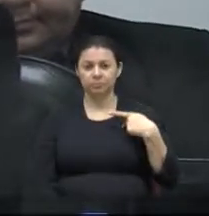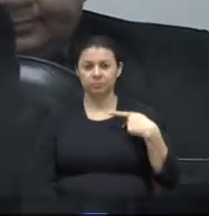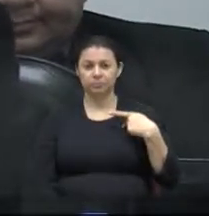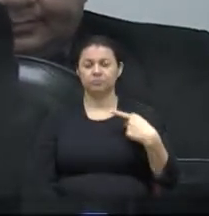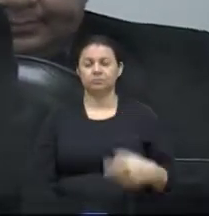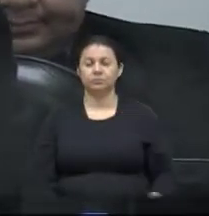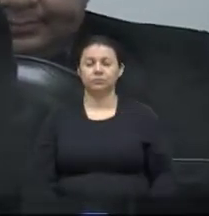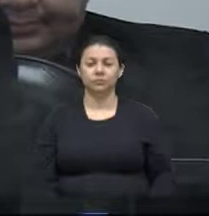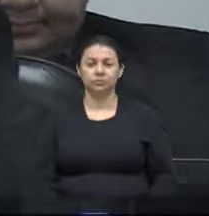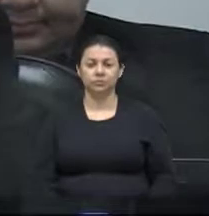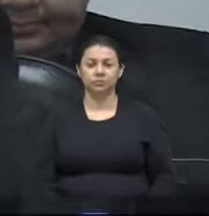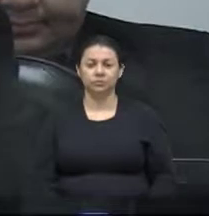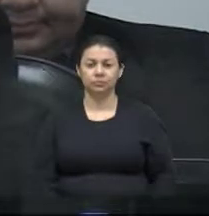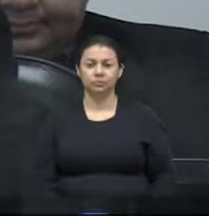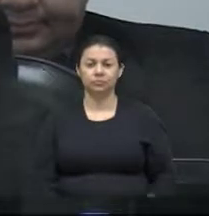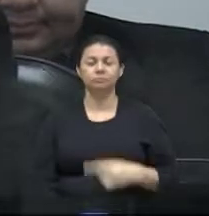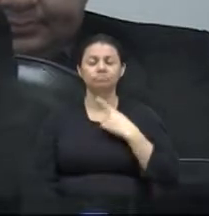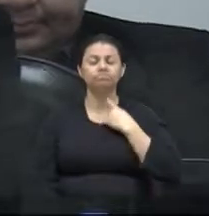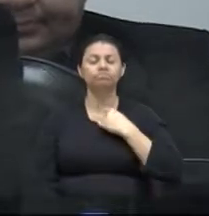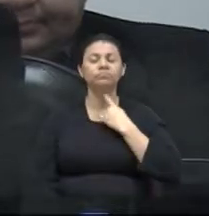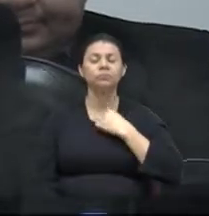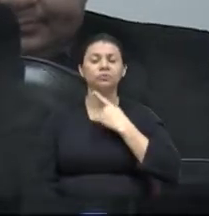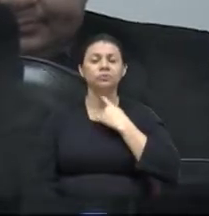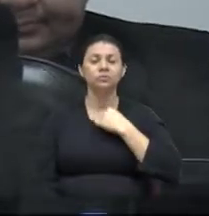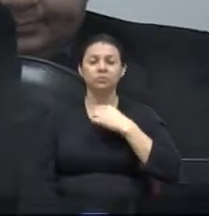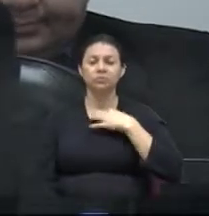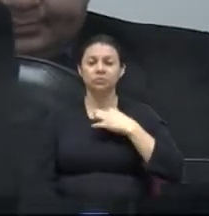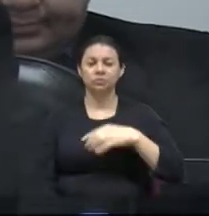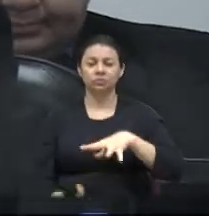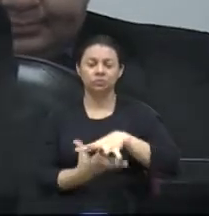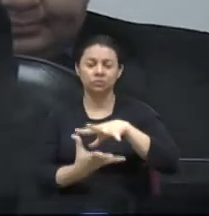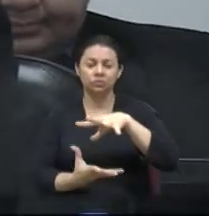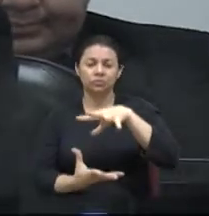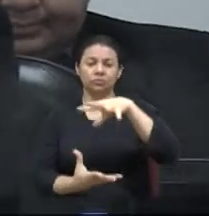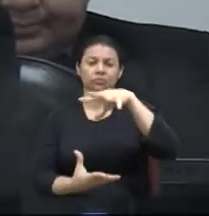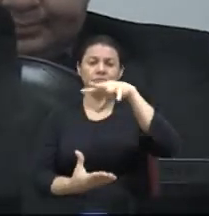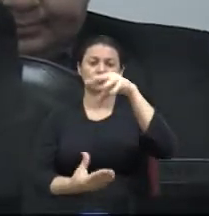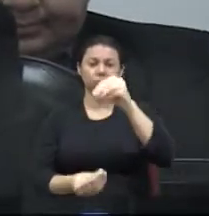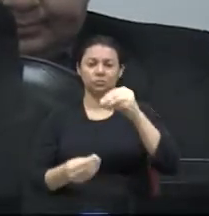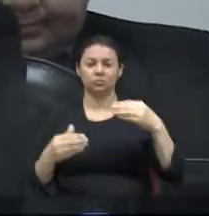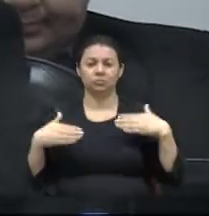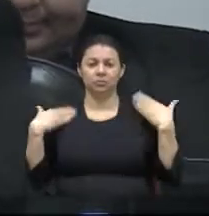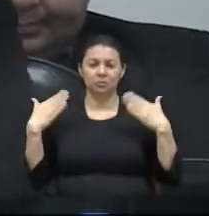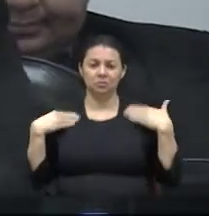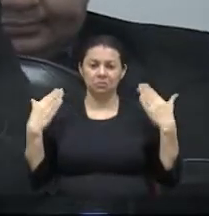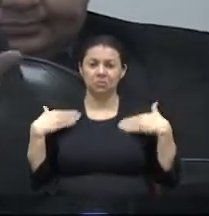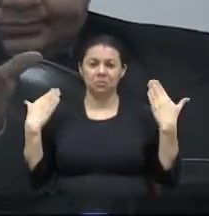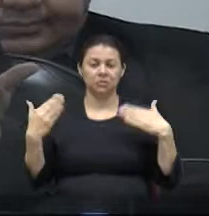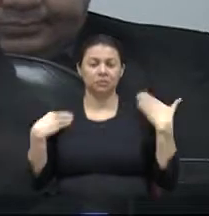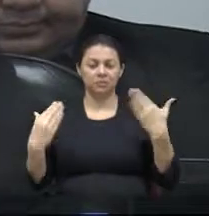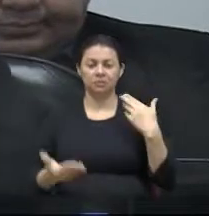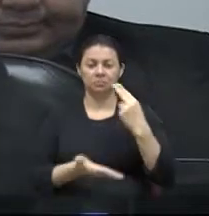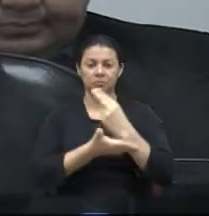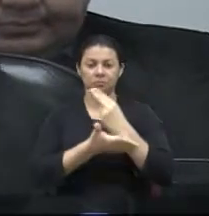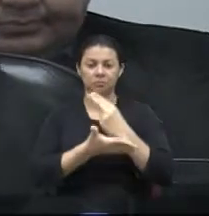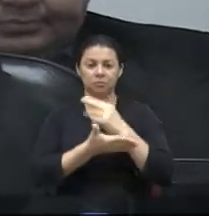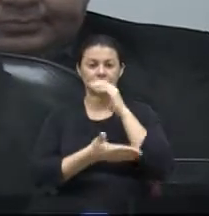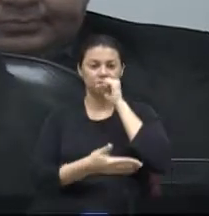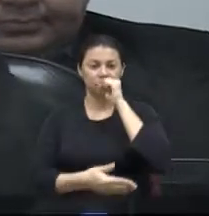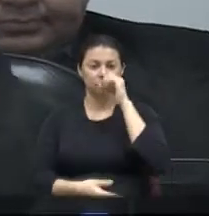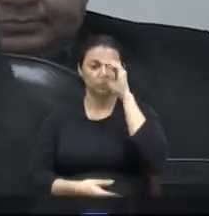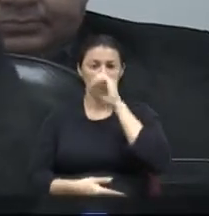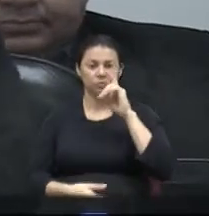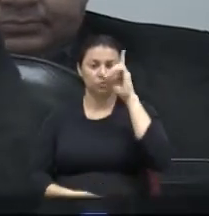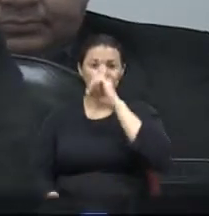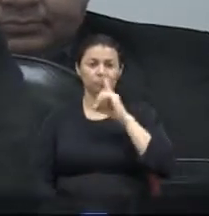almas entendia nem hora nem sábado nem domingo nem feriado muitos parabéns e